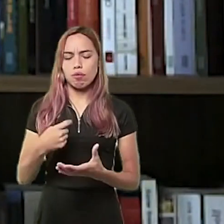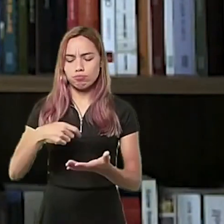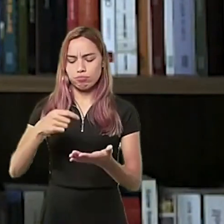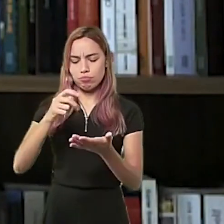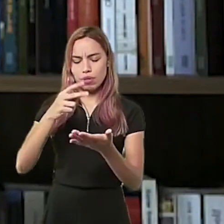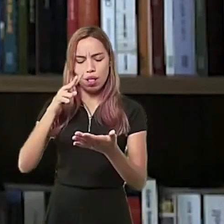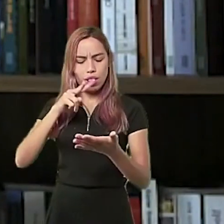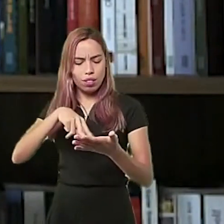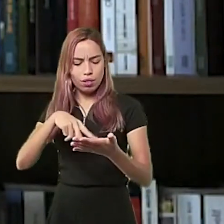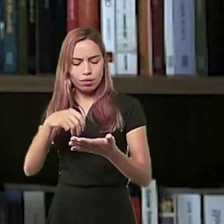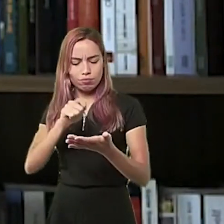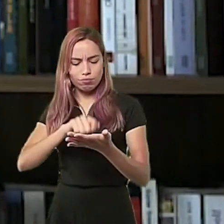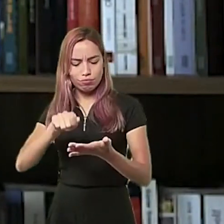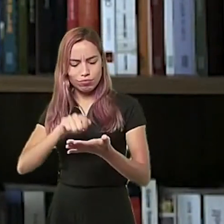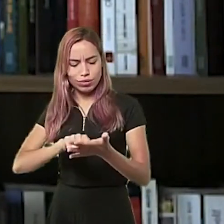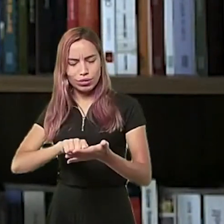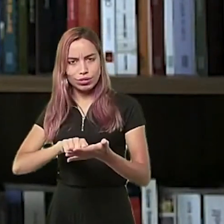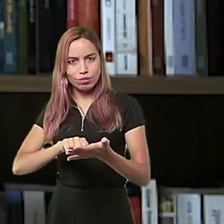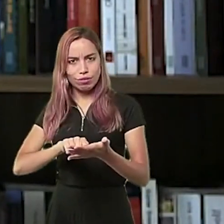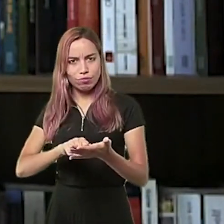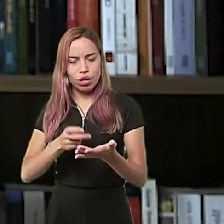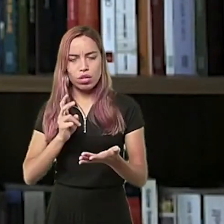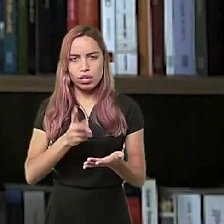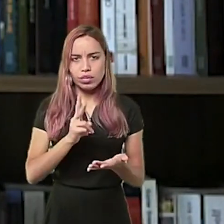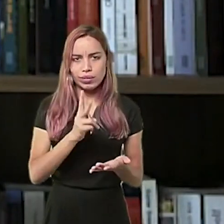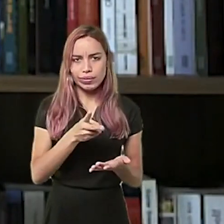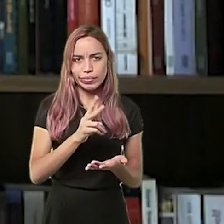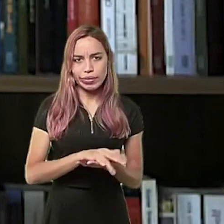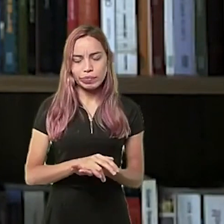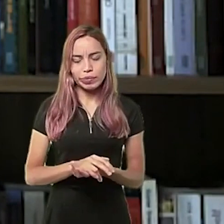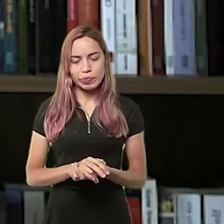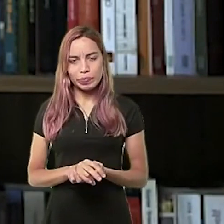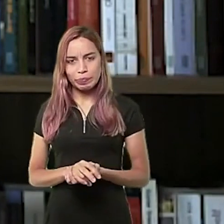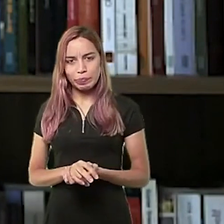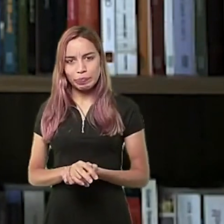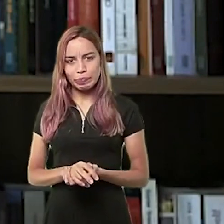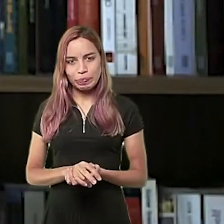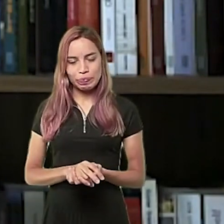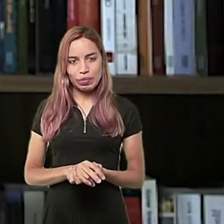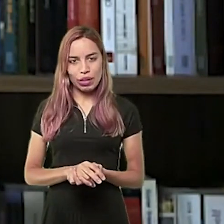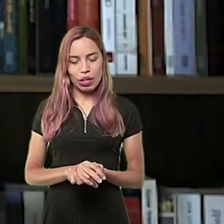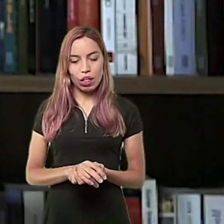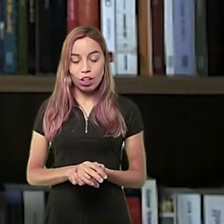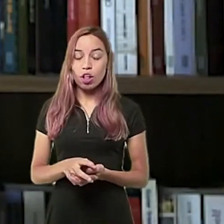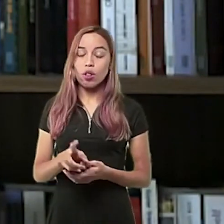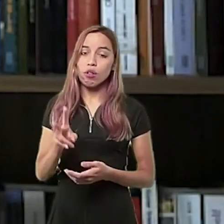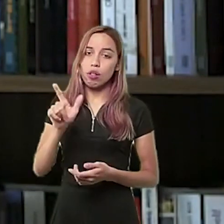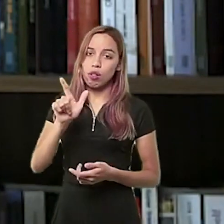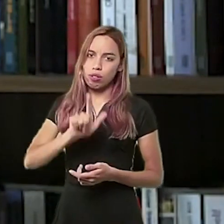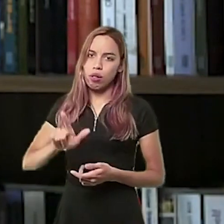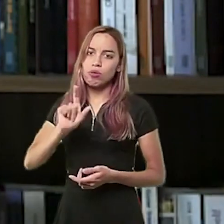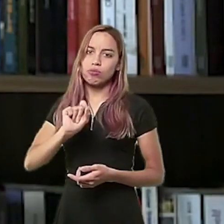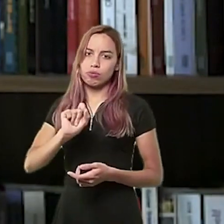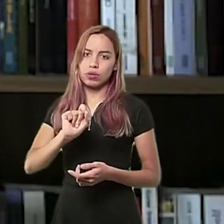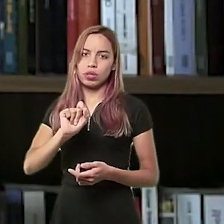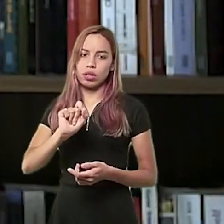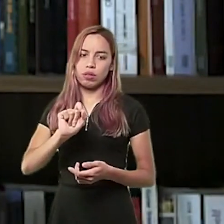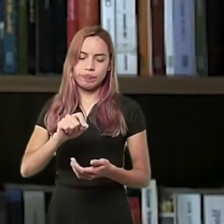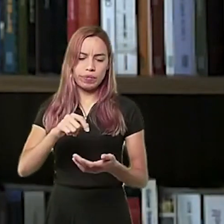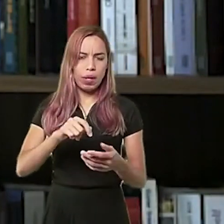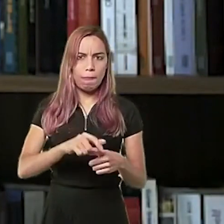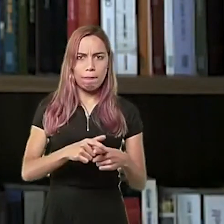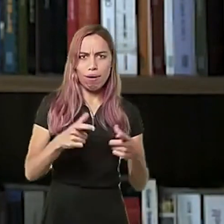escrevia com frequência, com regularidade. Claro, acho que a maior parte das coisas não valia nada,